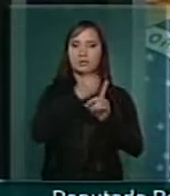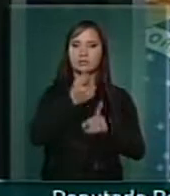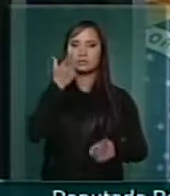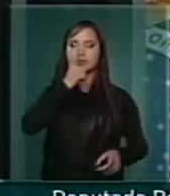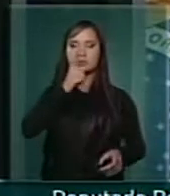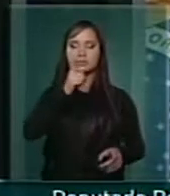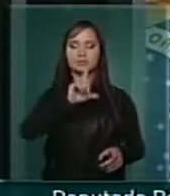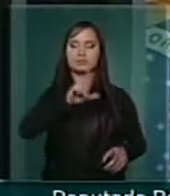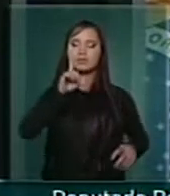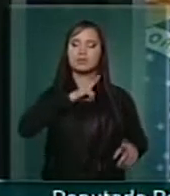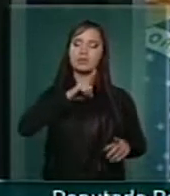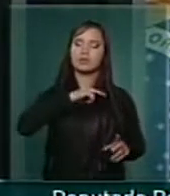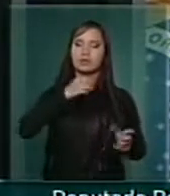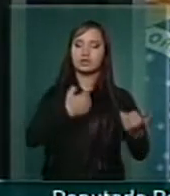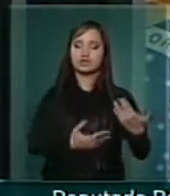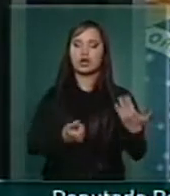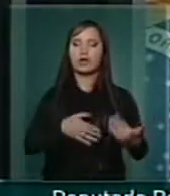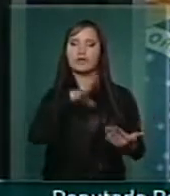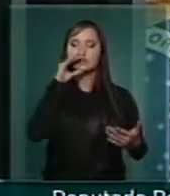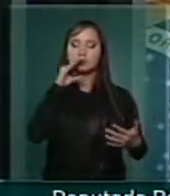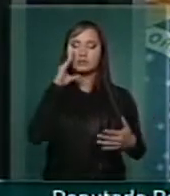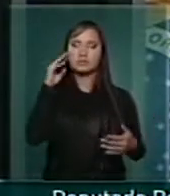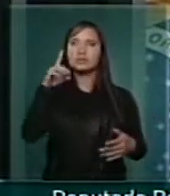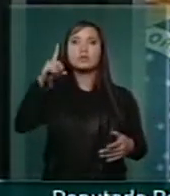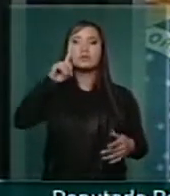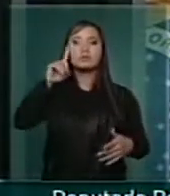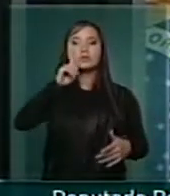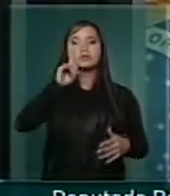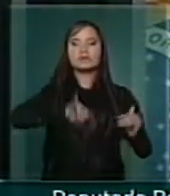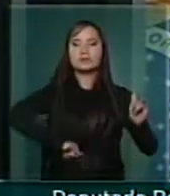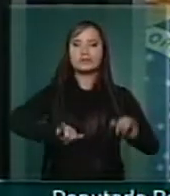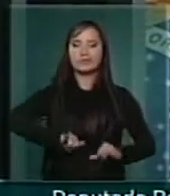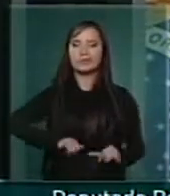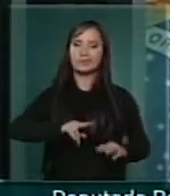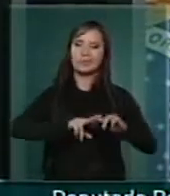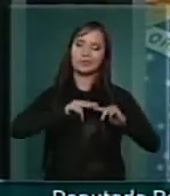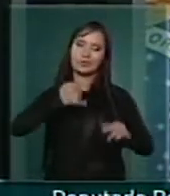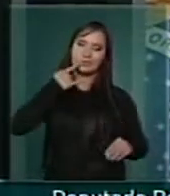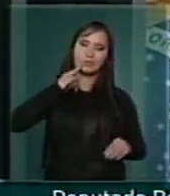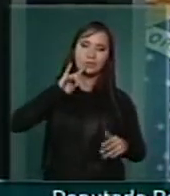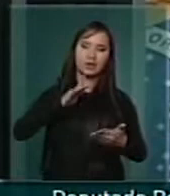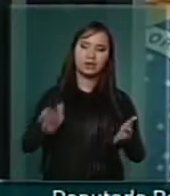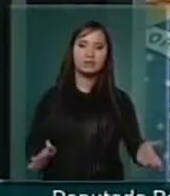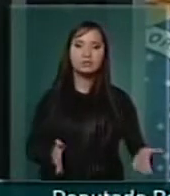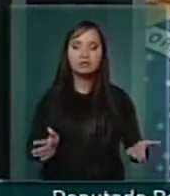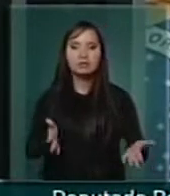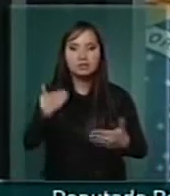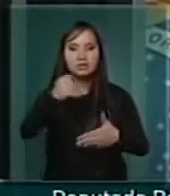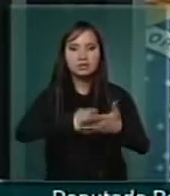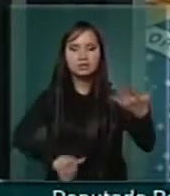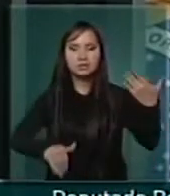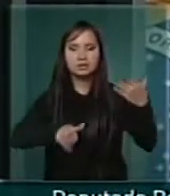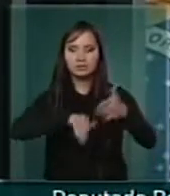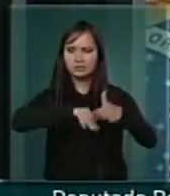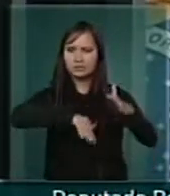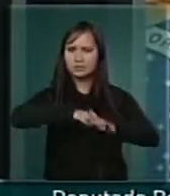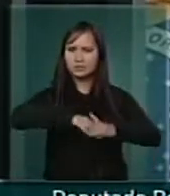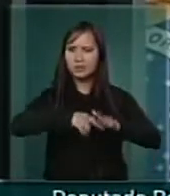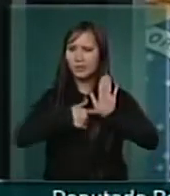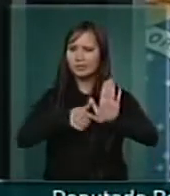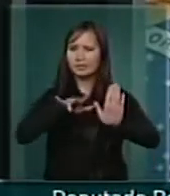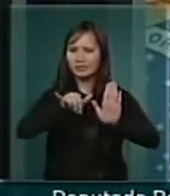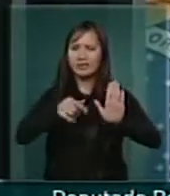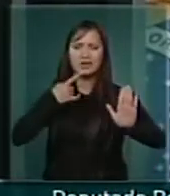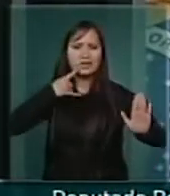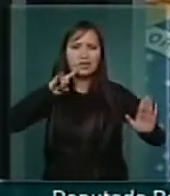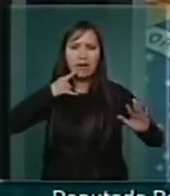droga ilícita e do álcool. Incentivar o consumo nos estádios é mostrar que a droga e o álcool estão relacionados com o esporte,